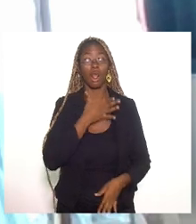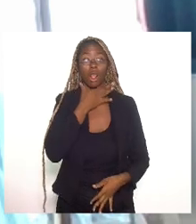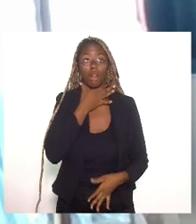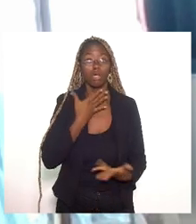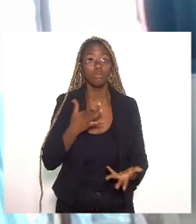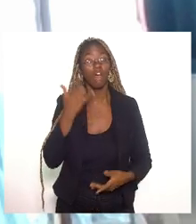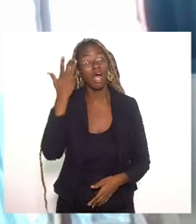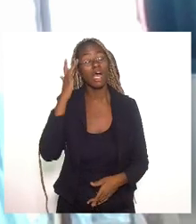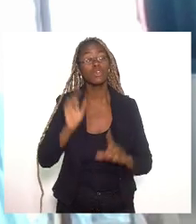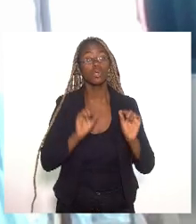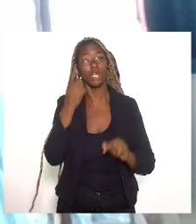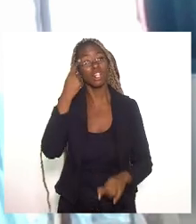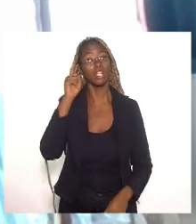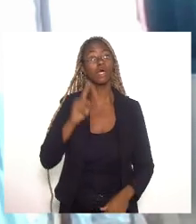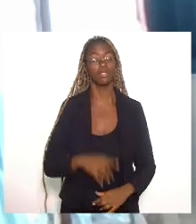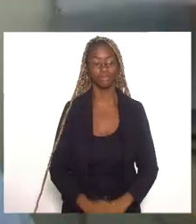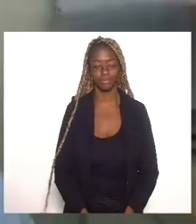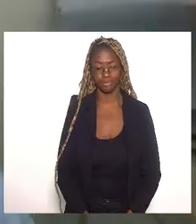ideia?